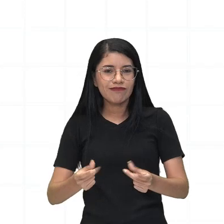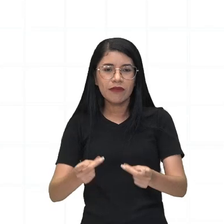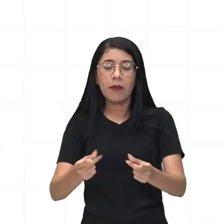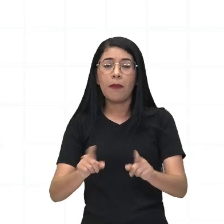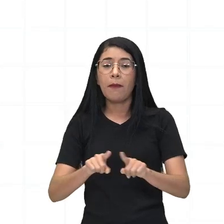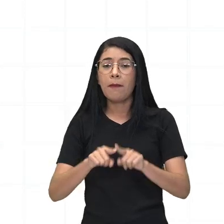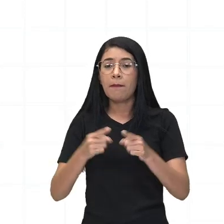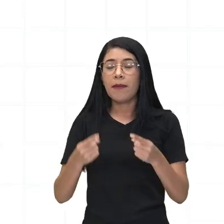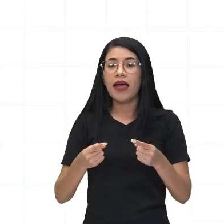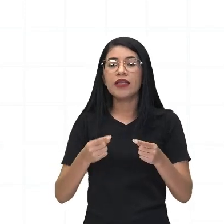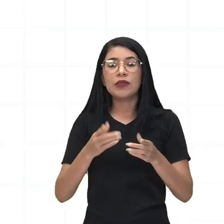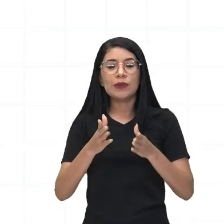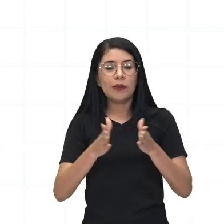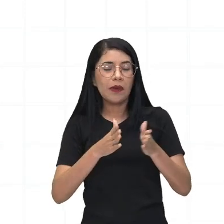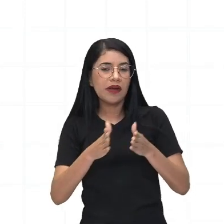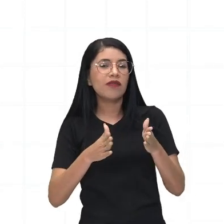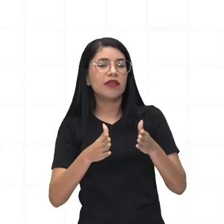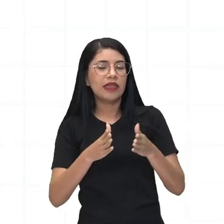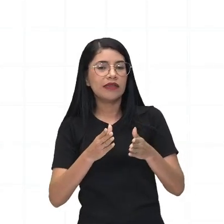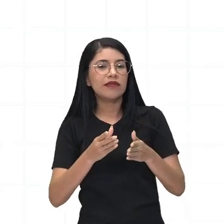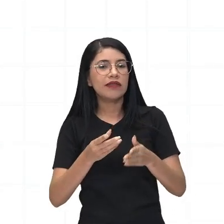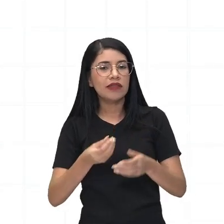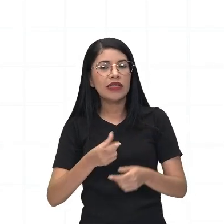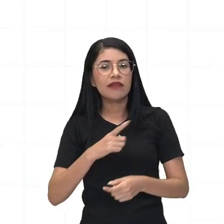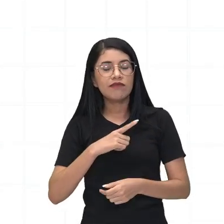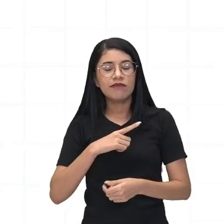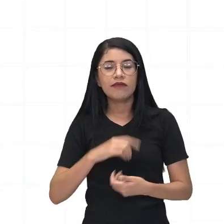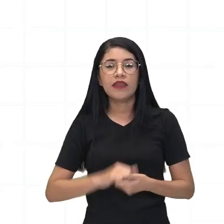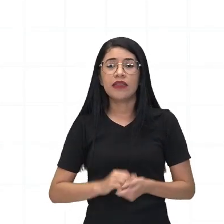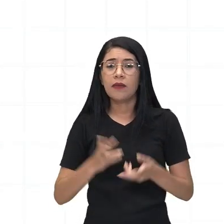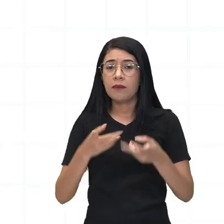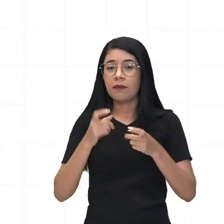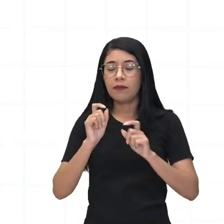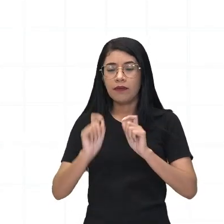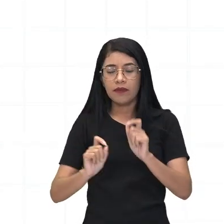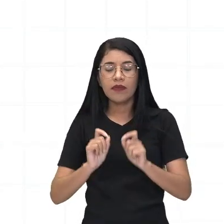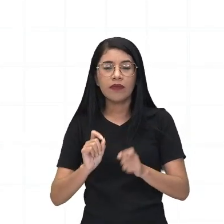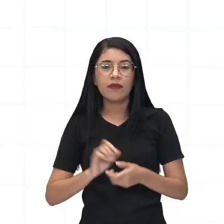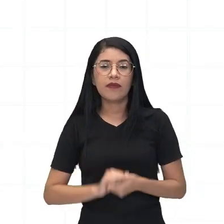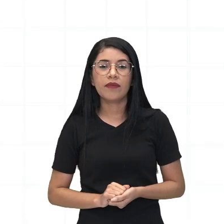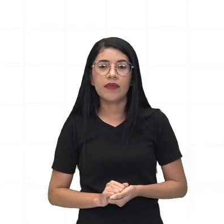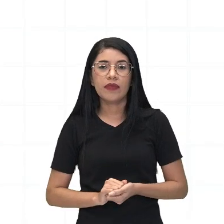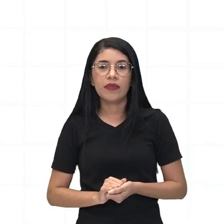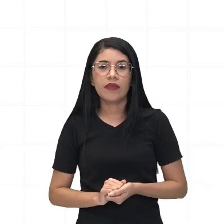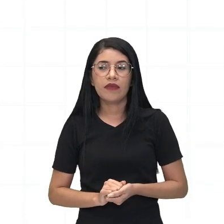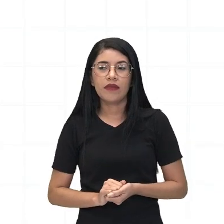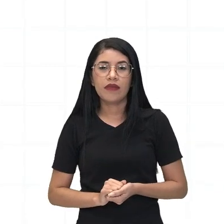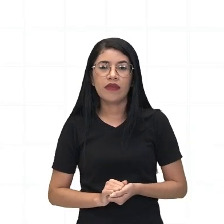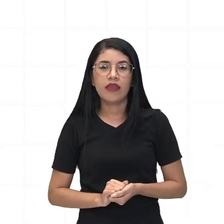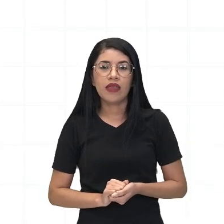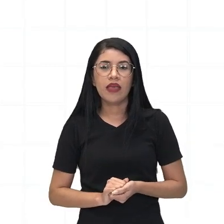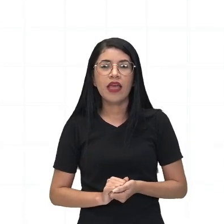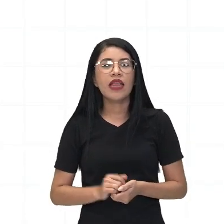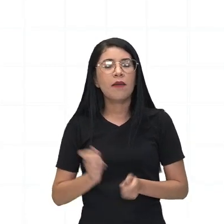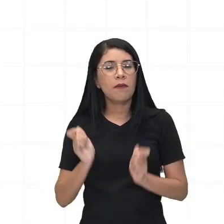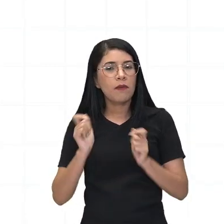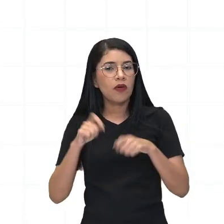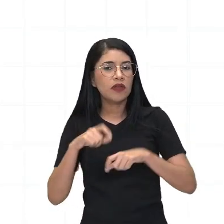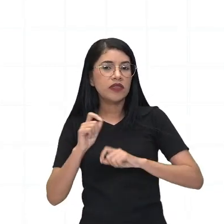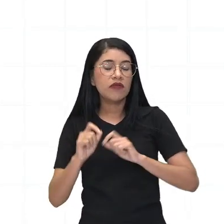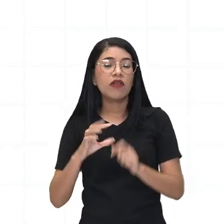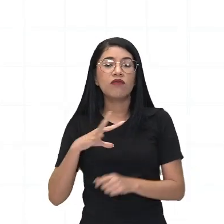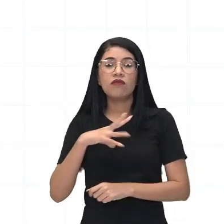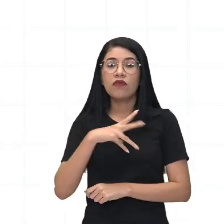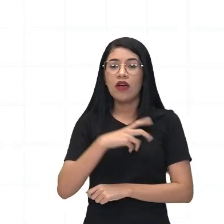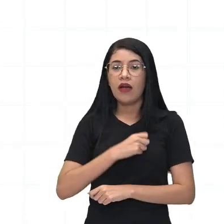porém, durante o tempo enquanto durar. Então, notem que ele coloca e vislumbra a possibilidade de que o